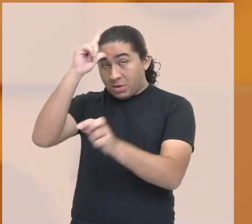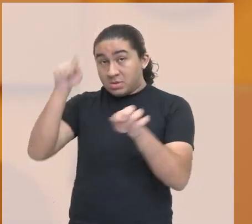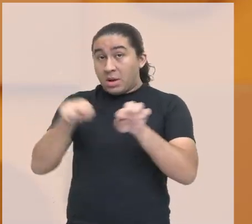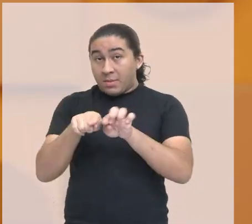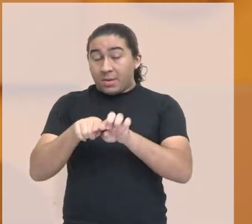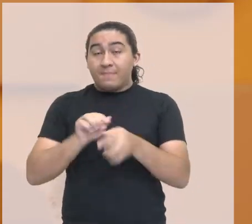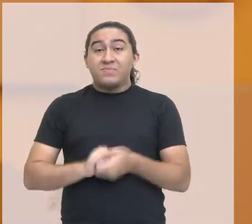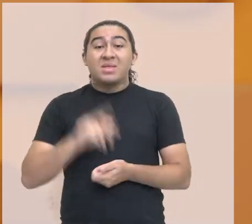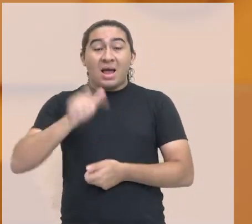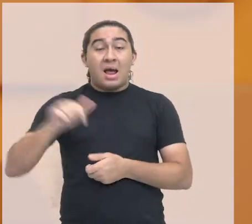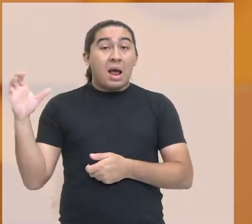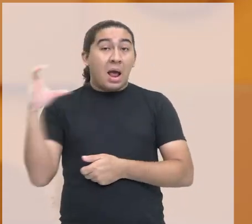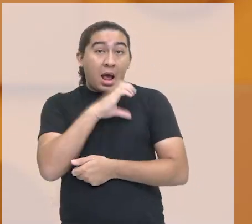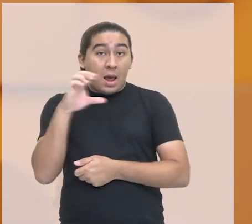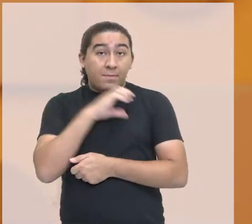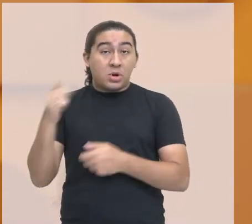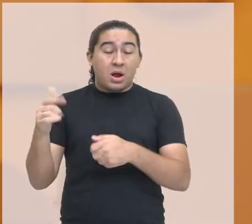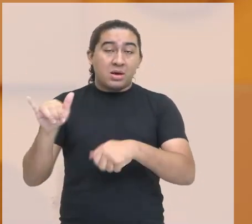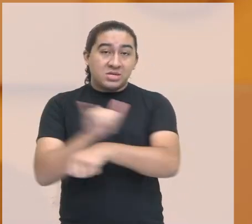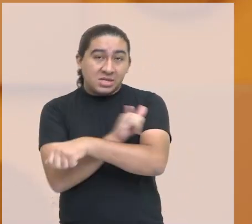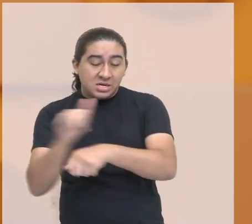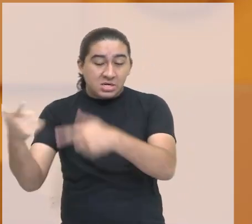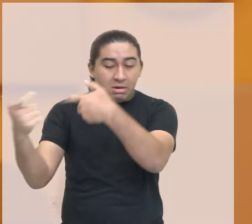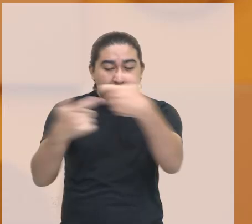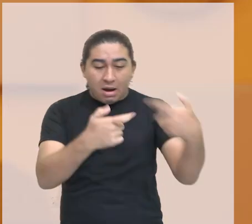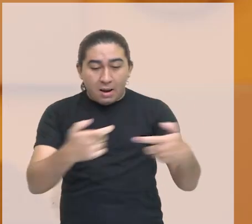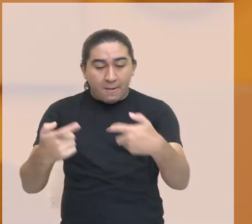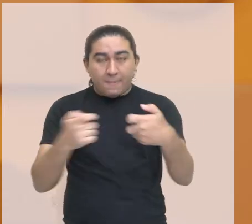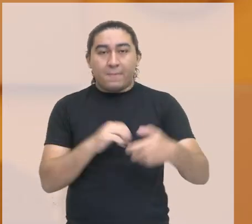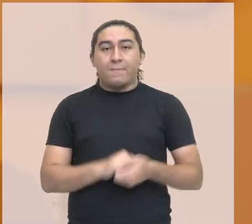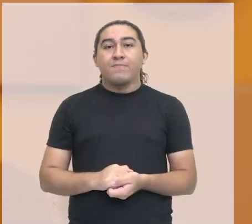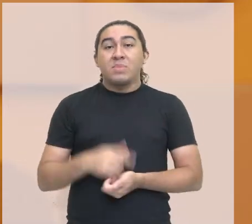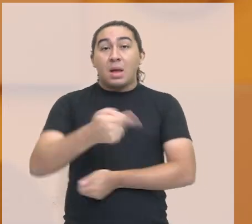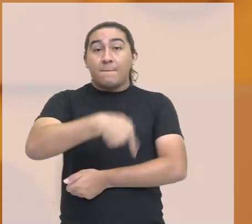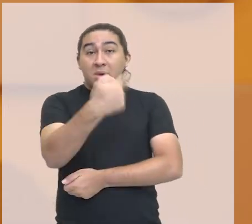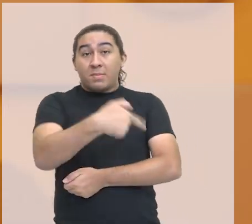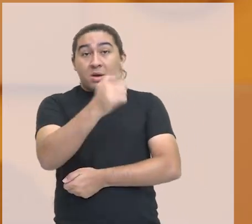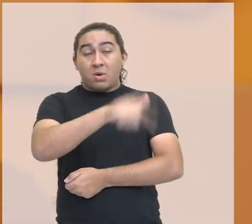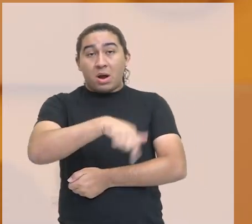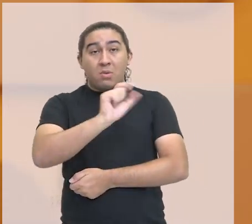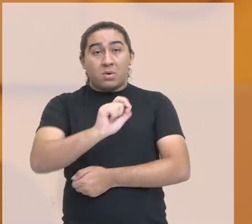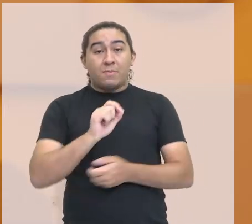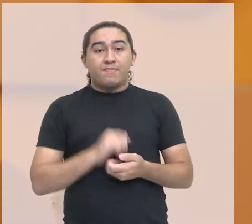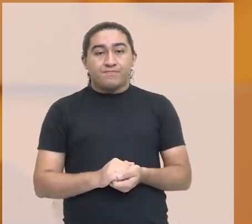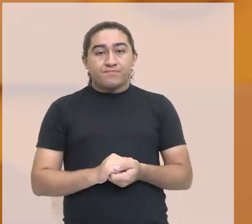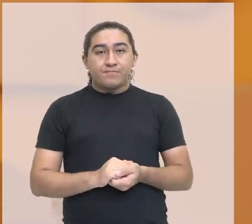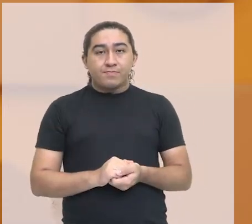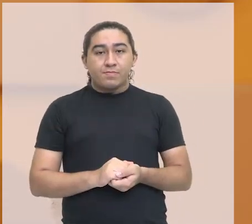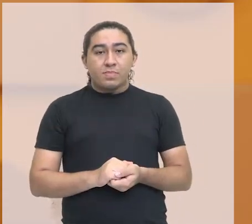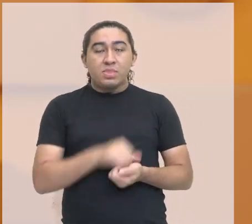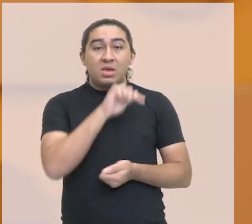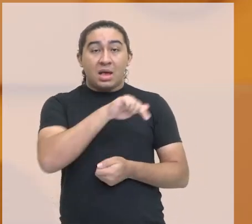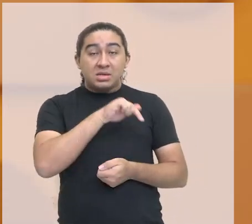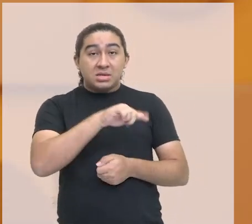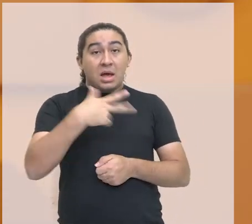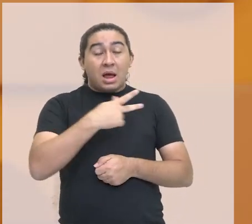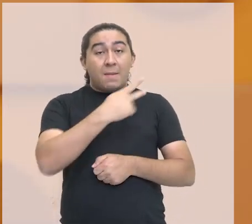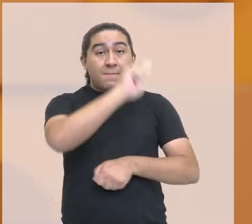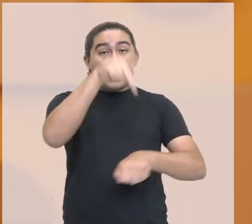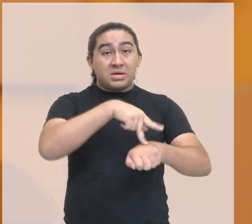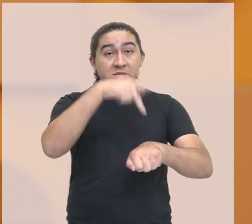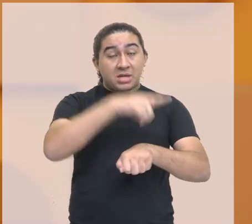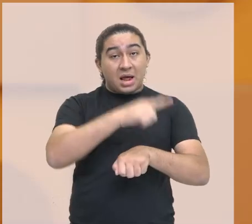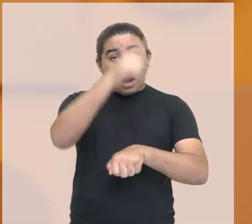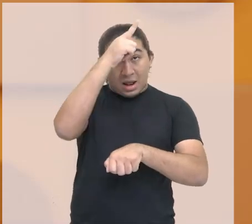guerra rápida, de movimento rápido. Primeiramente, o Império Alemão, a Alemanha nazista,